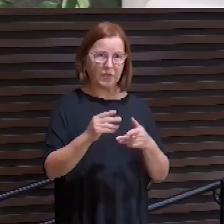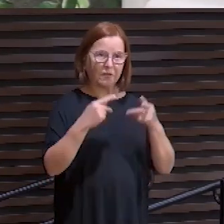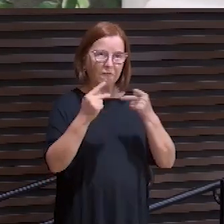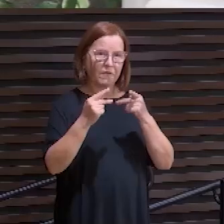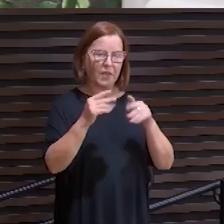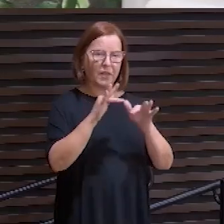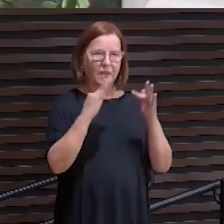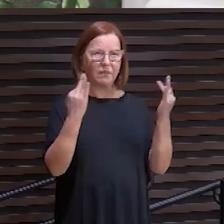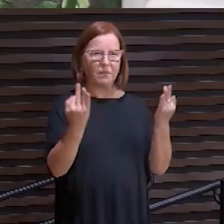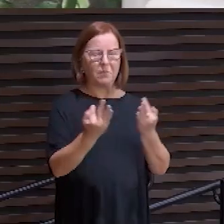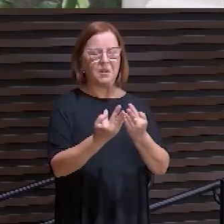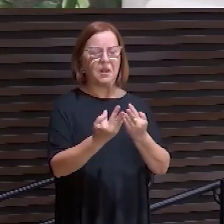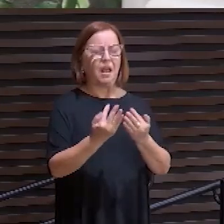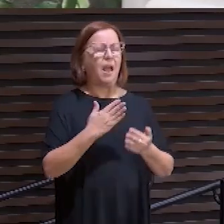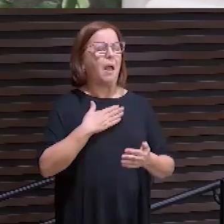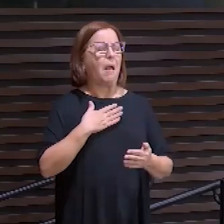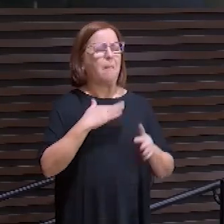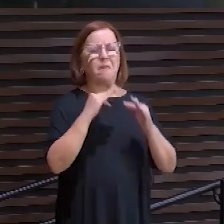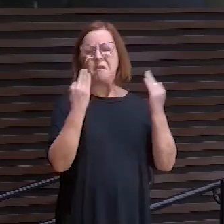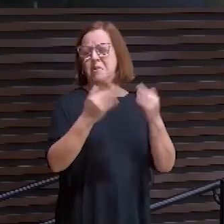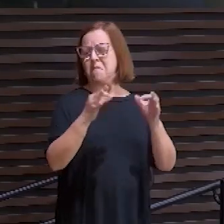como perfeita.